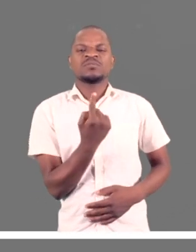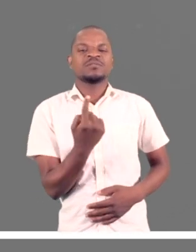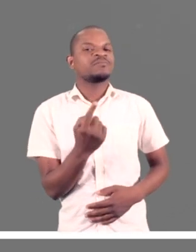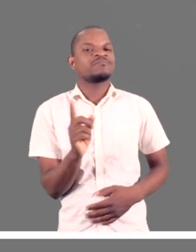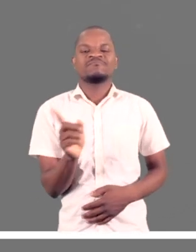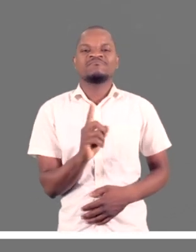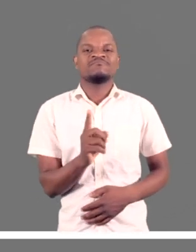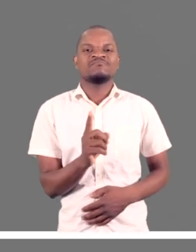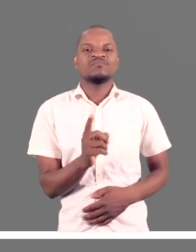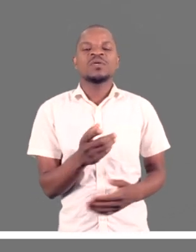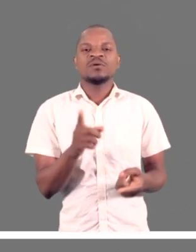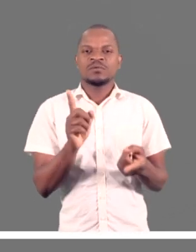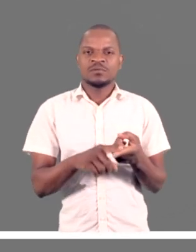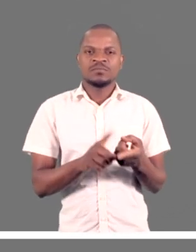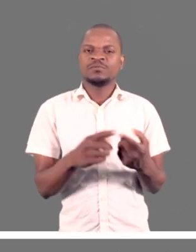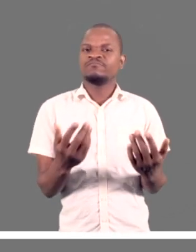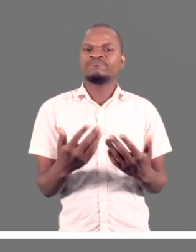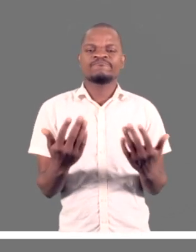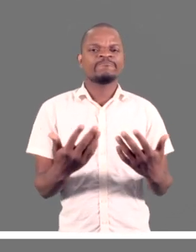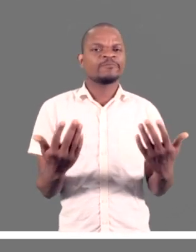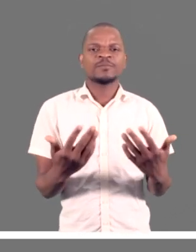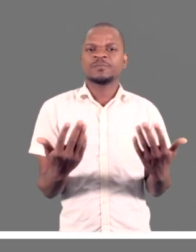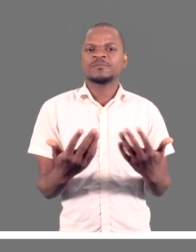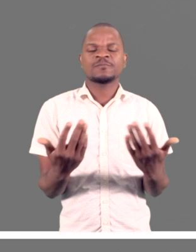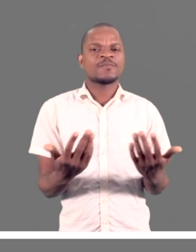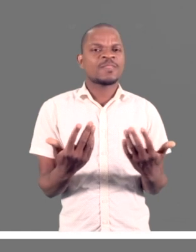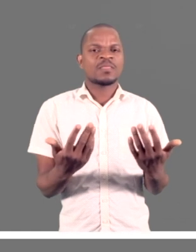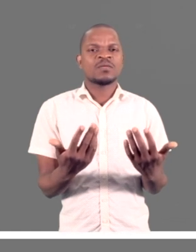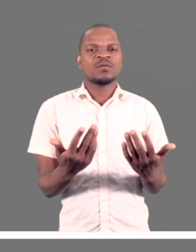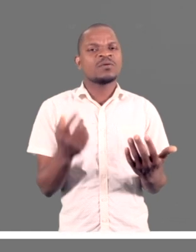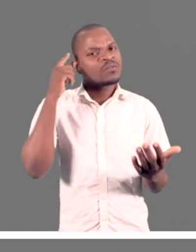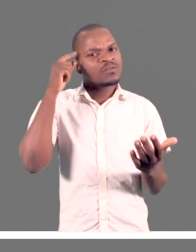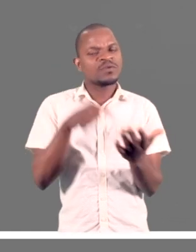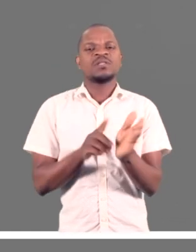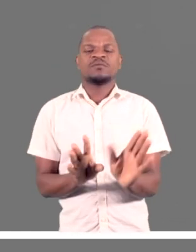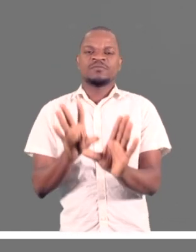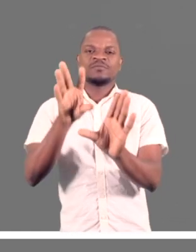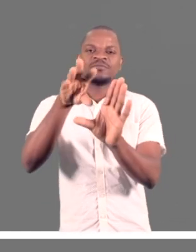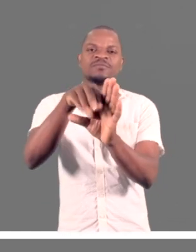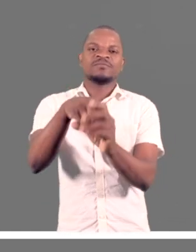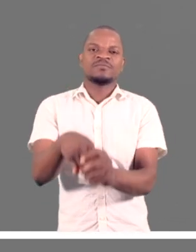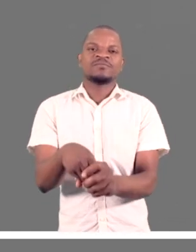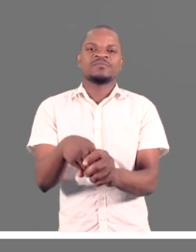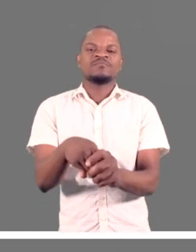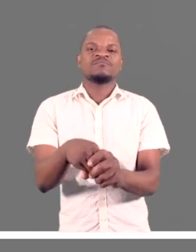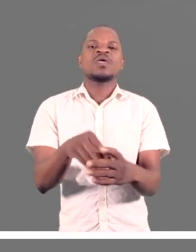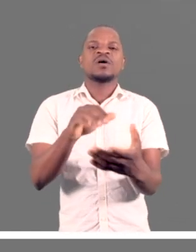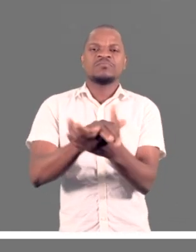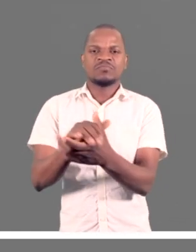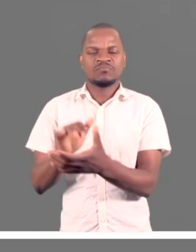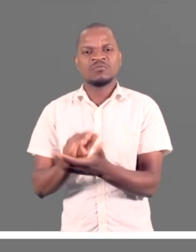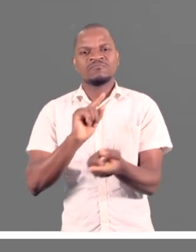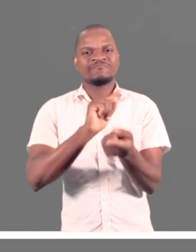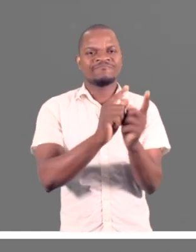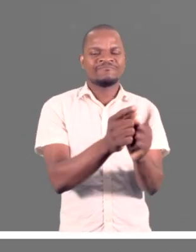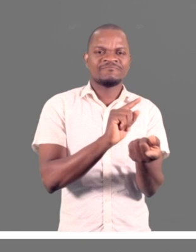disso como elas não se acham sós não é não estão isoladas estão estão numa conjuntura